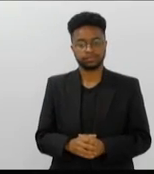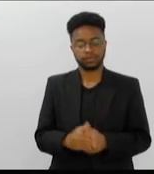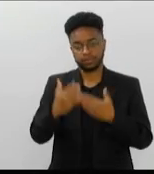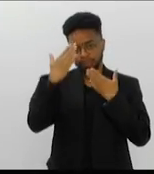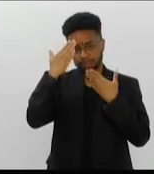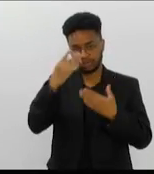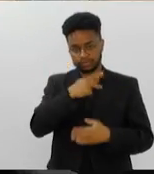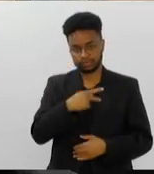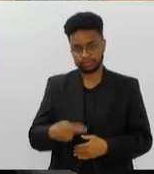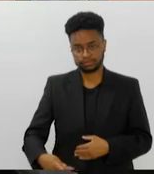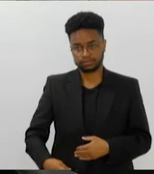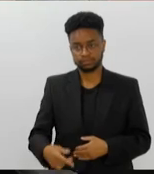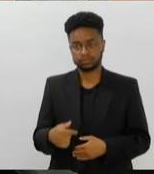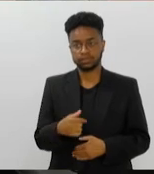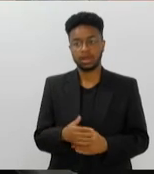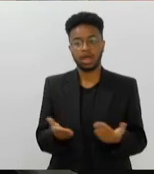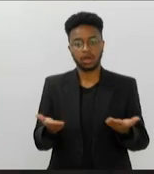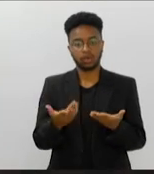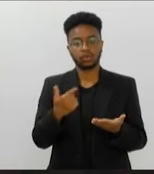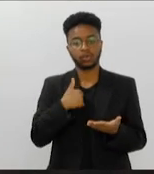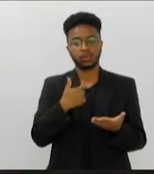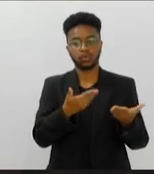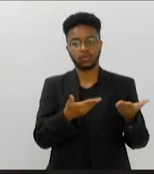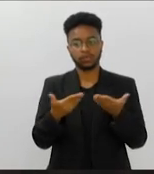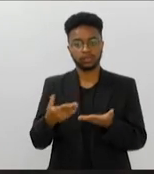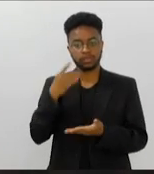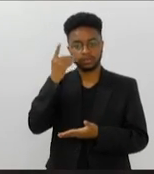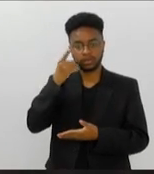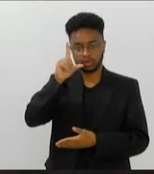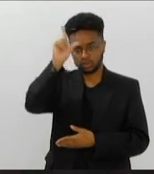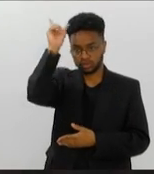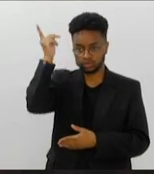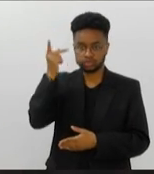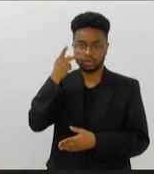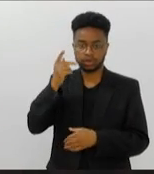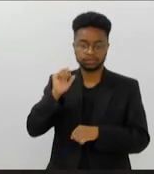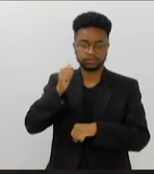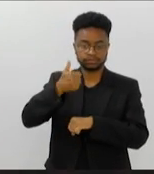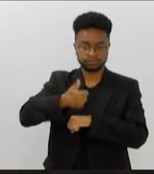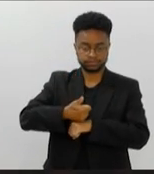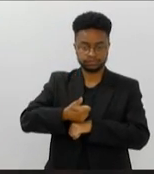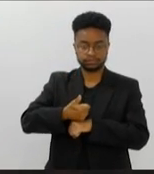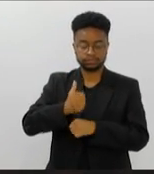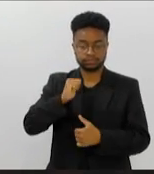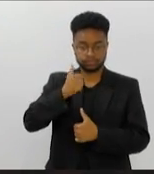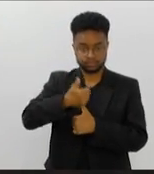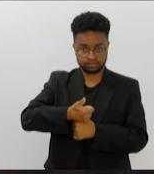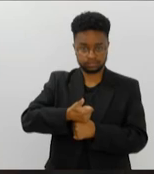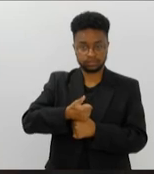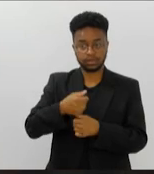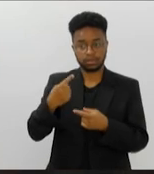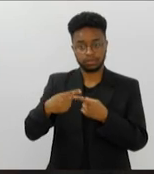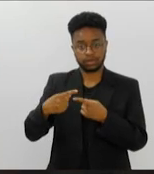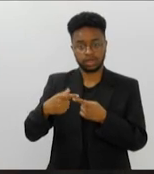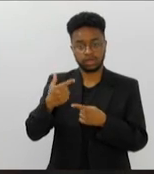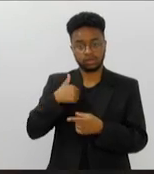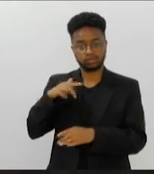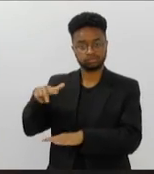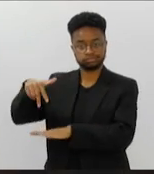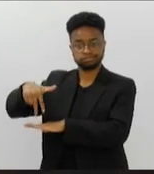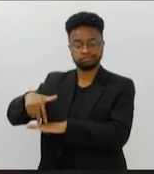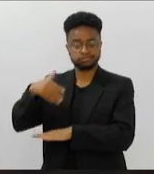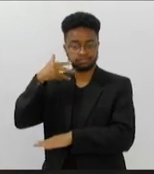A presidência convida o nobre deputado Luiz Paulo a assumir a presidência dos trabalhos para que eu possa fazer